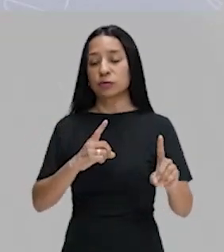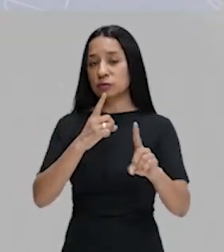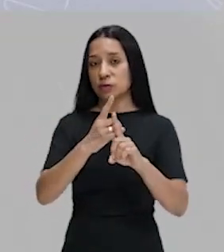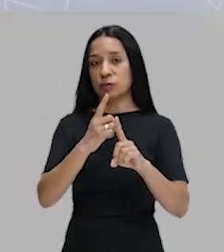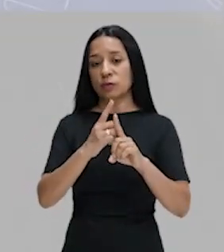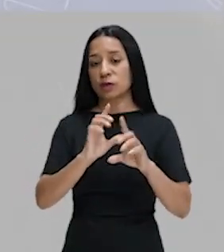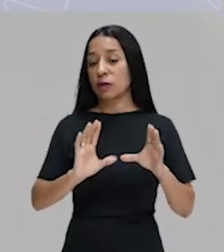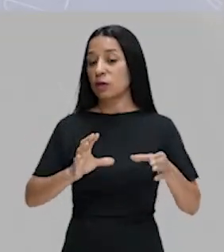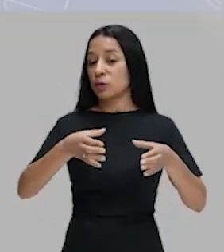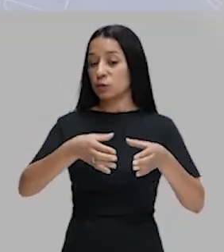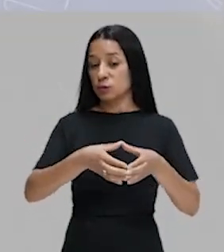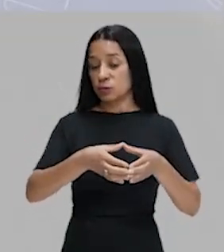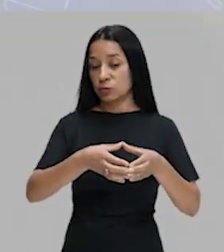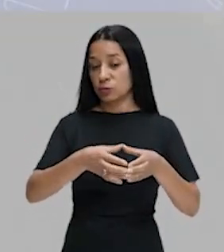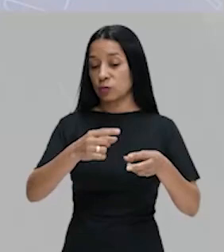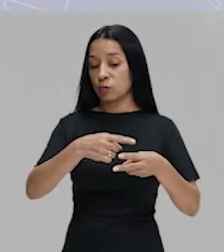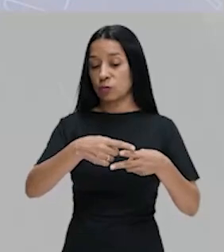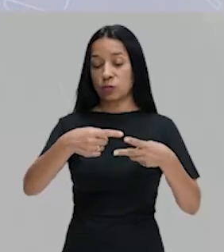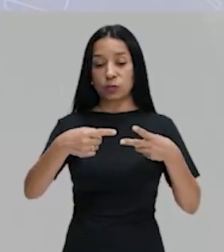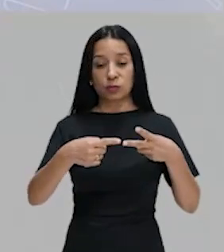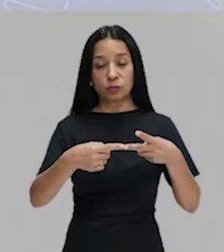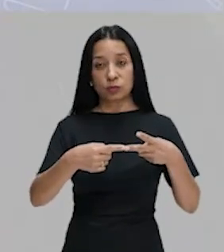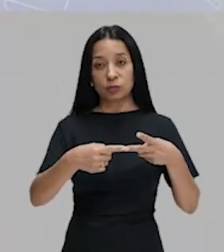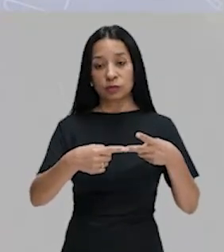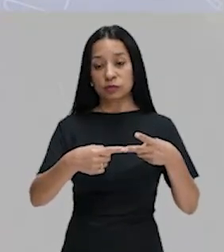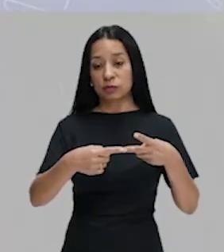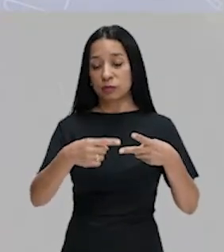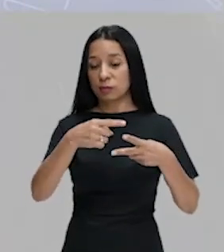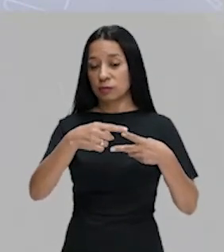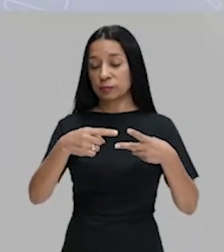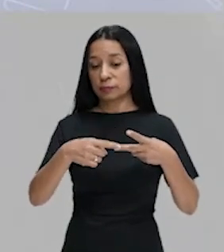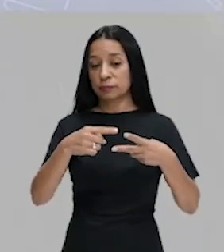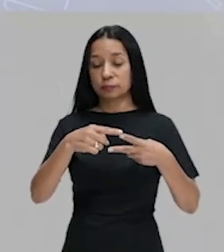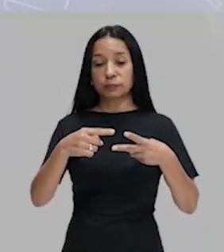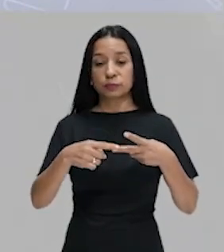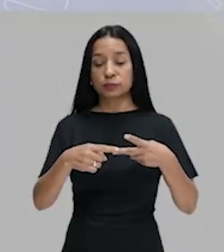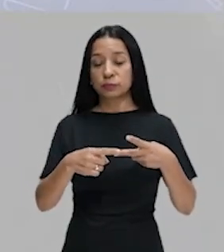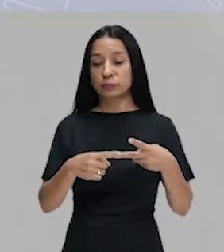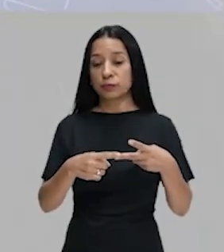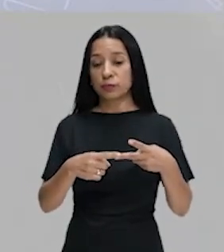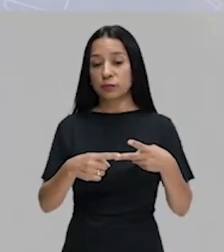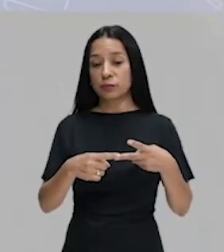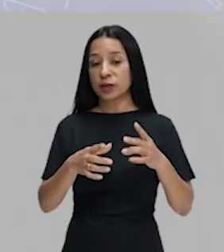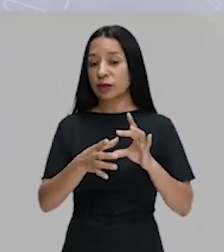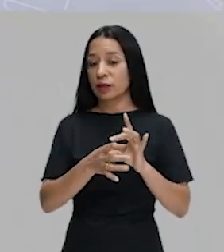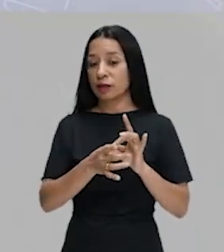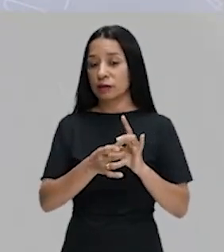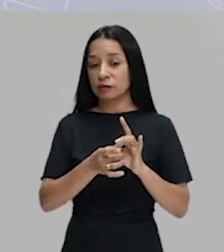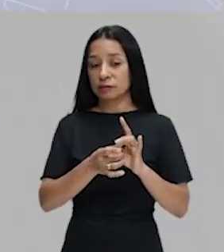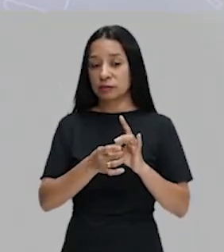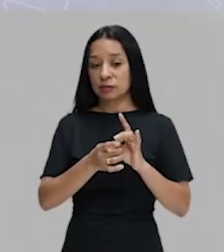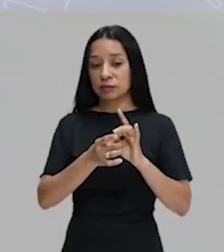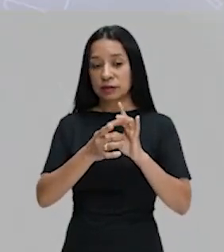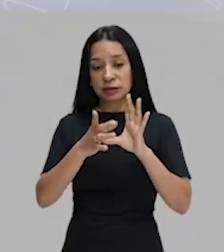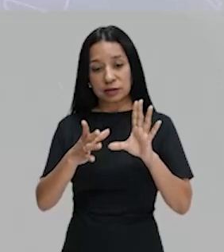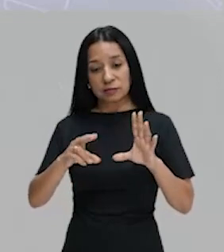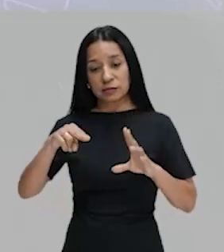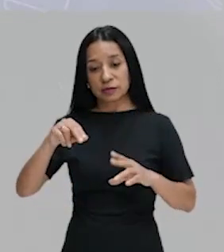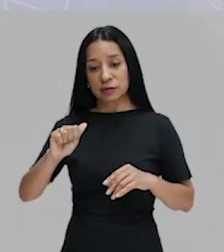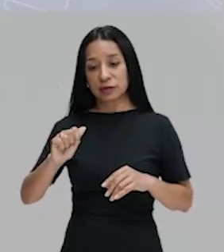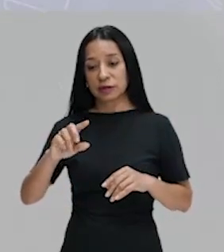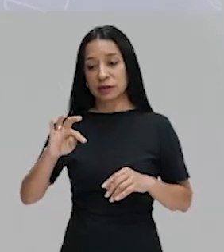neste filo duas formas de indivíduos. Indivíduos que são livre-natantes, como as